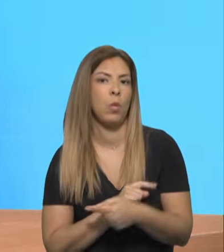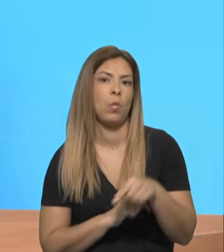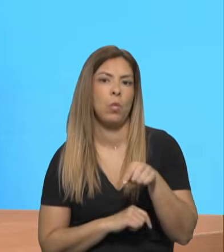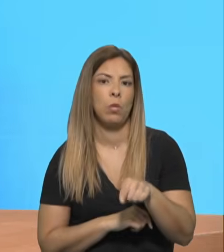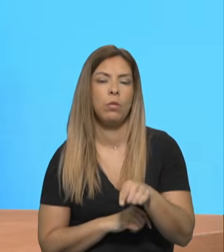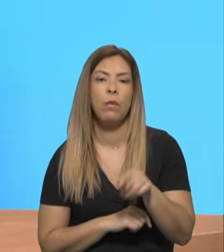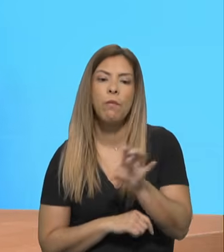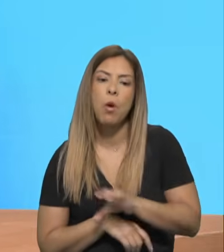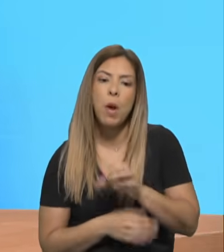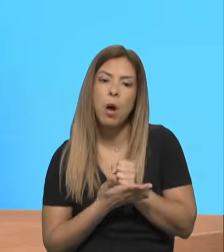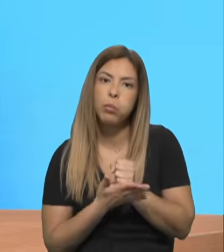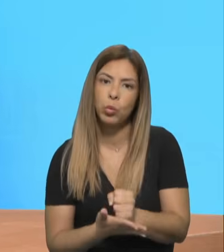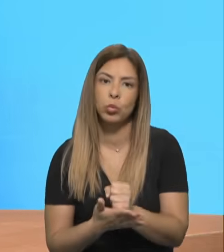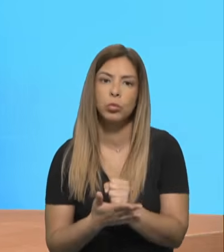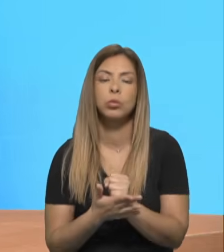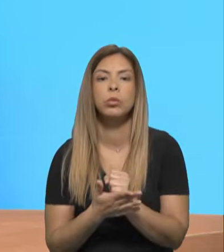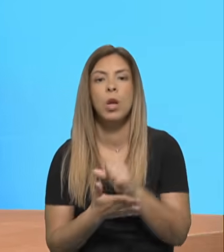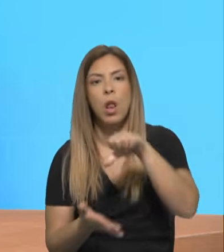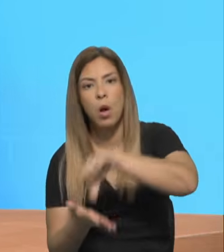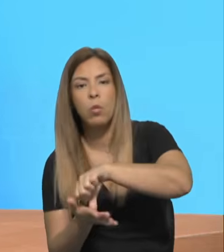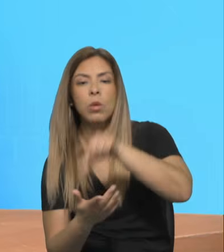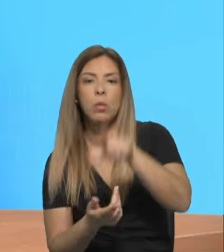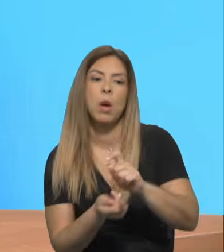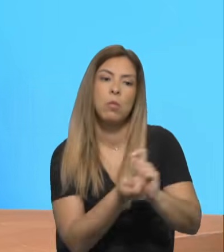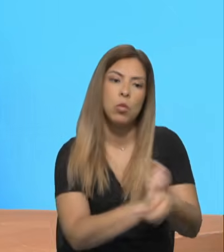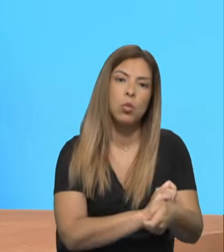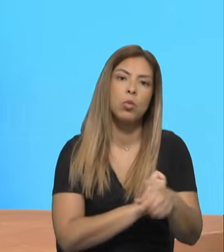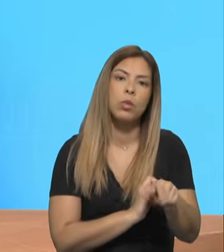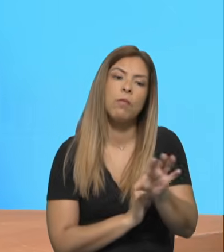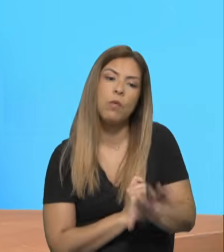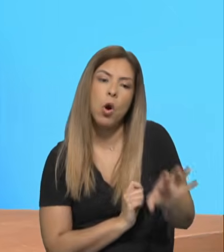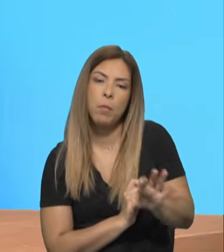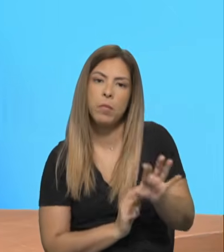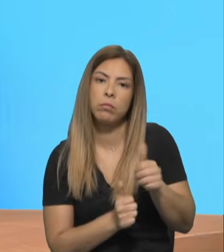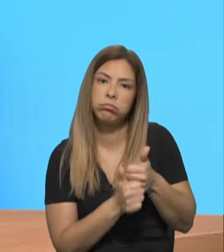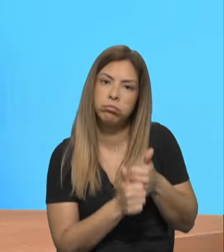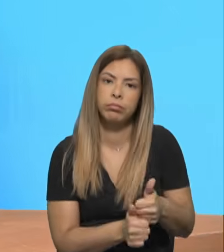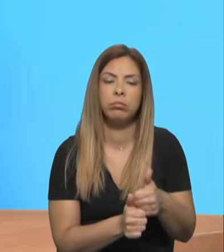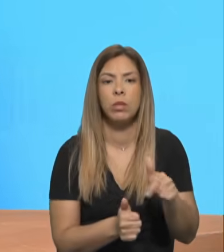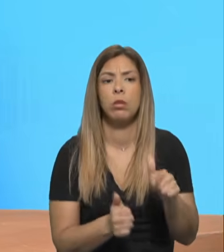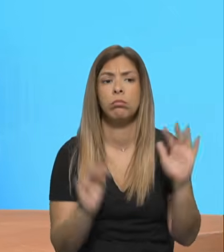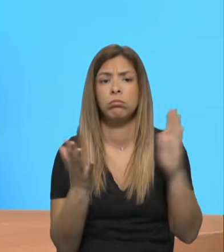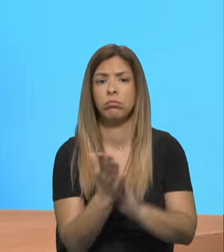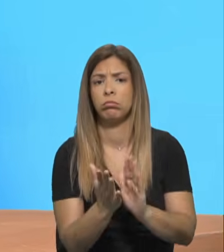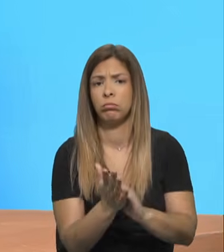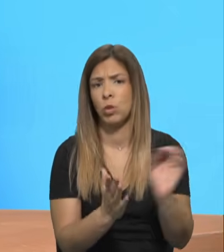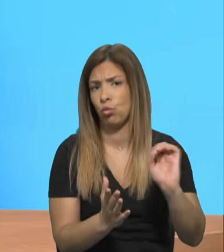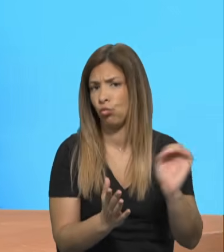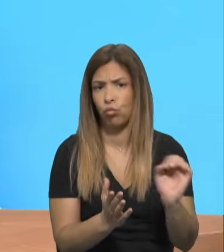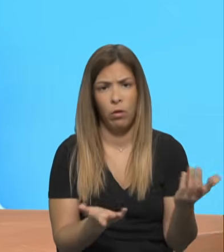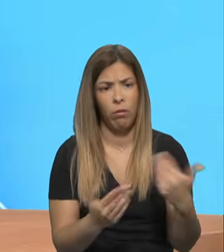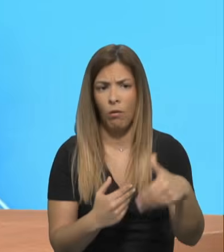o apoio das forças que no Irão querem a mudança de regime. É evidente que estas forças não vão aplaudir